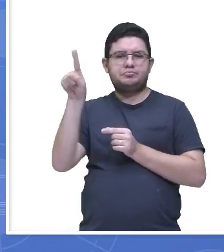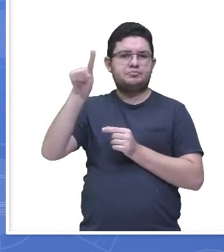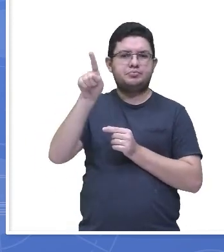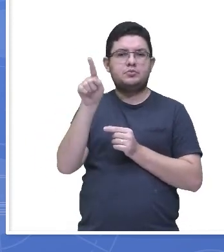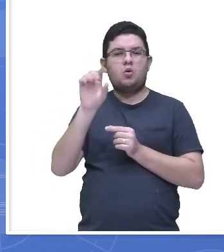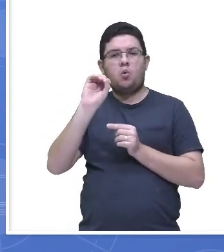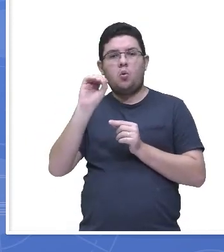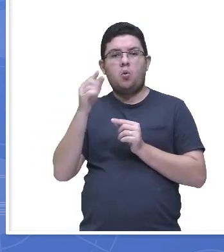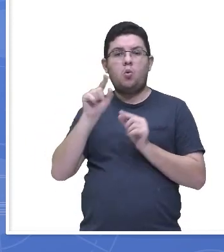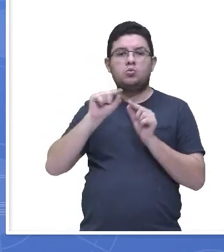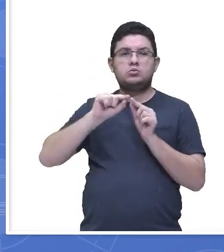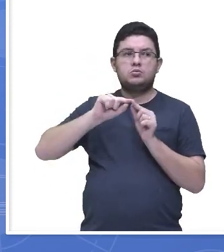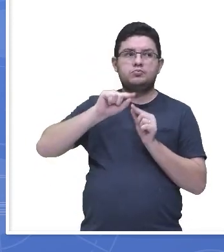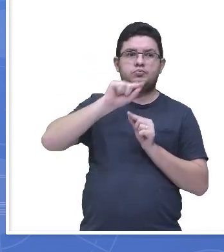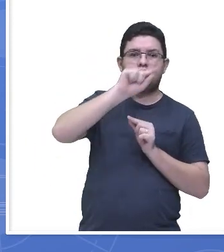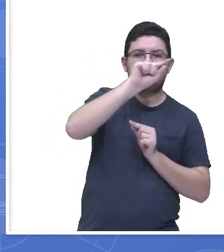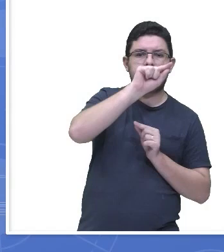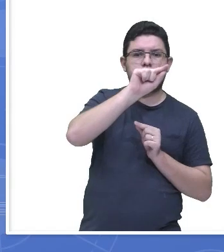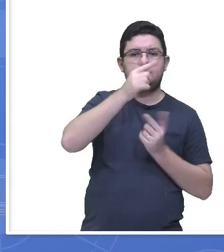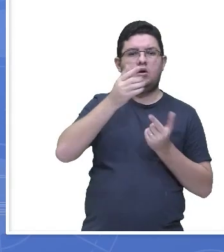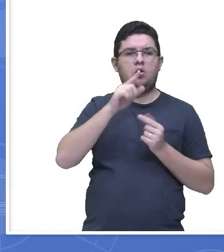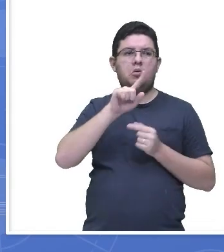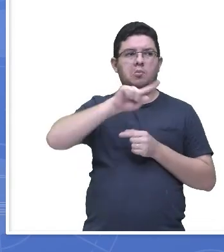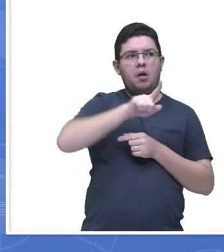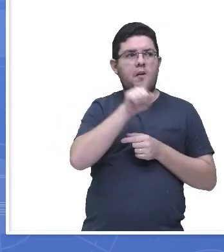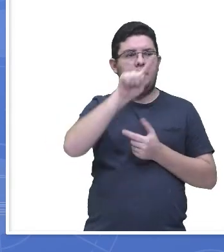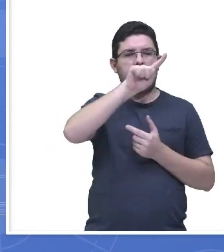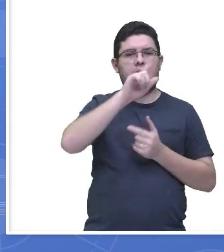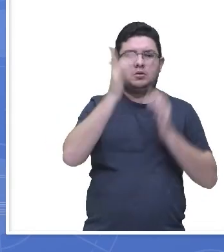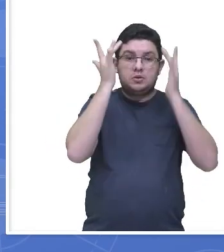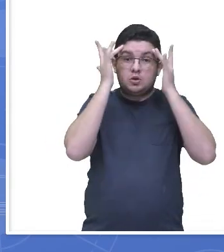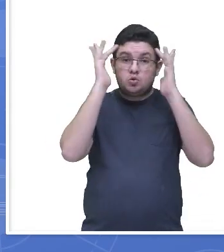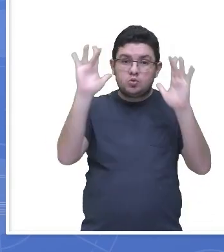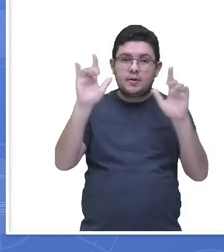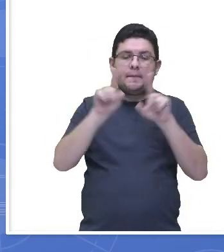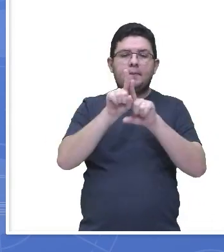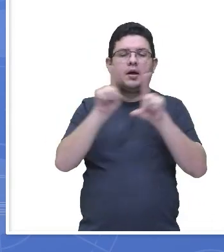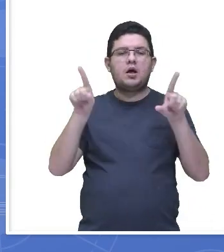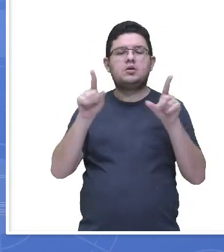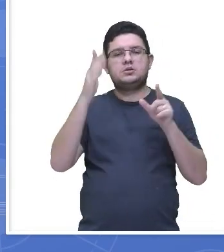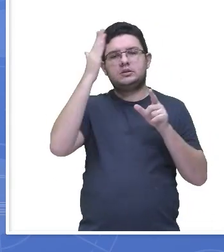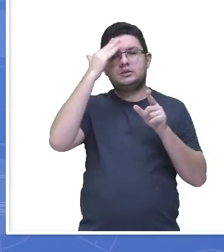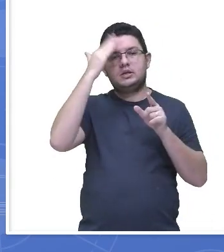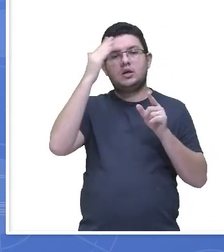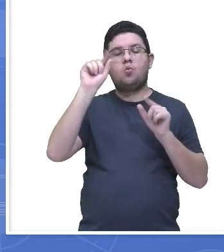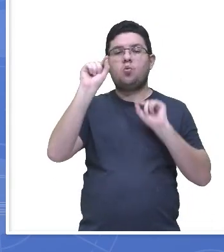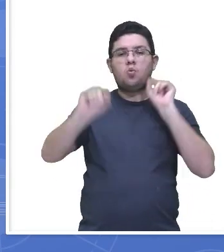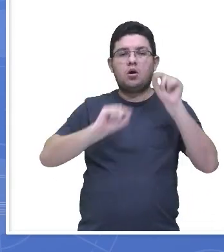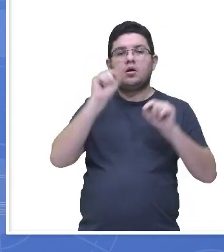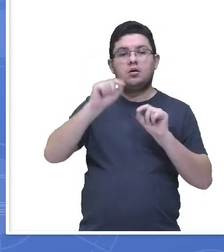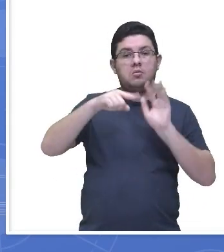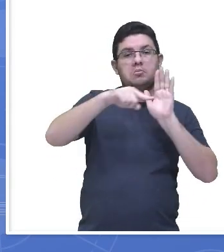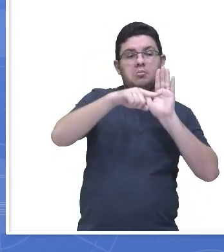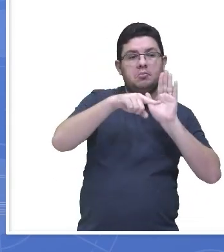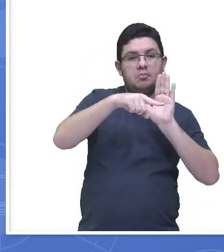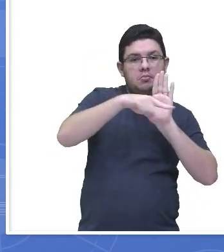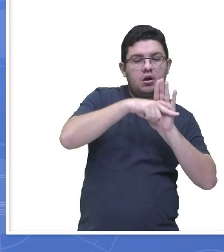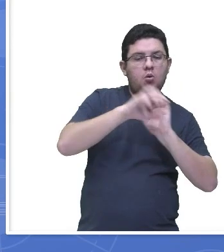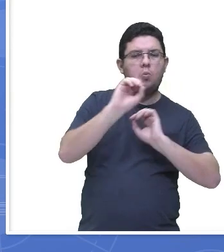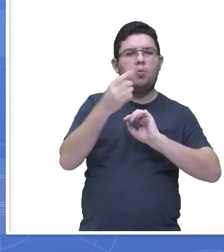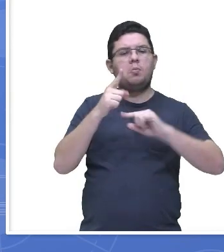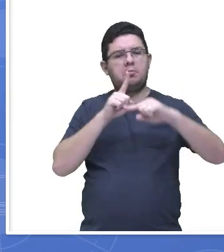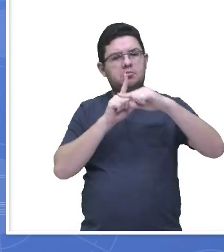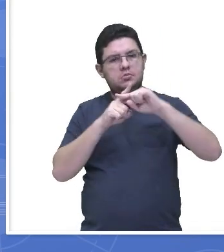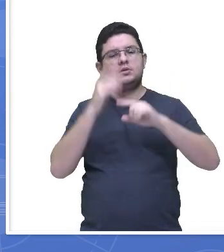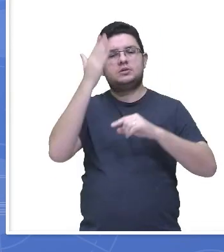ou está fazendo curva. Mas eles dão todas as outras informações que eu preciso saber do movimento. A única informação que o gráfico não me